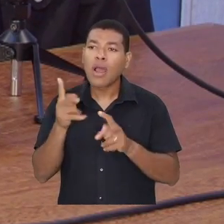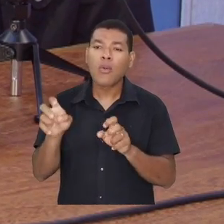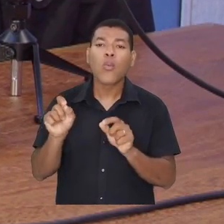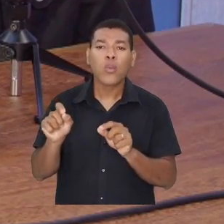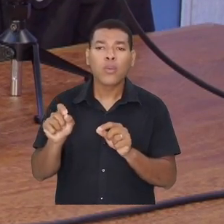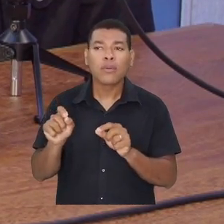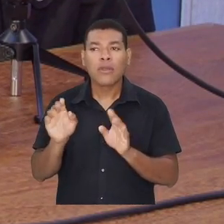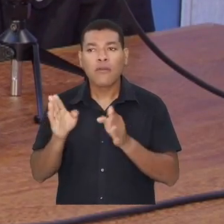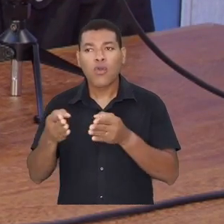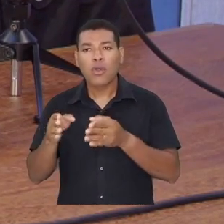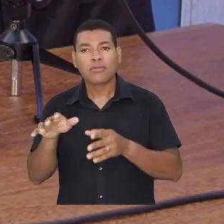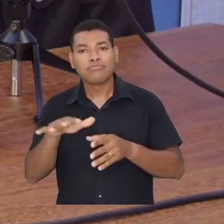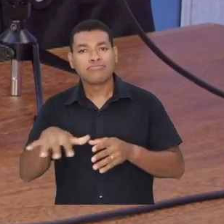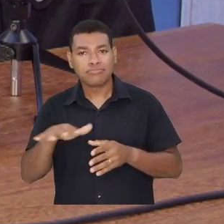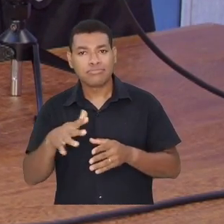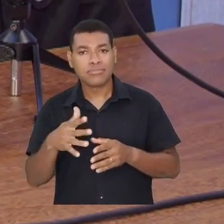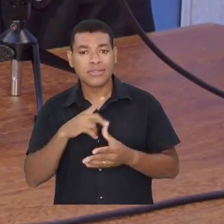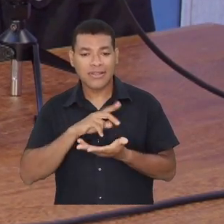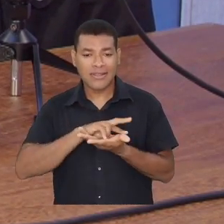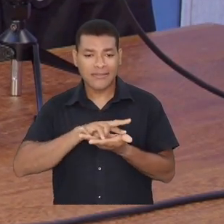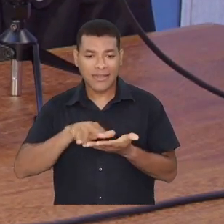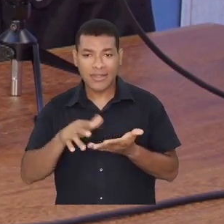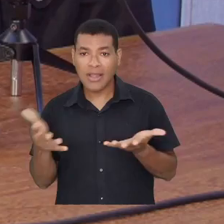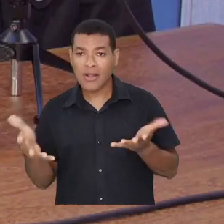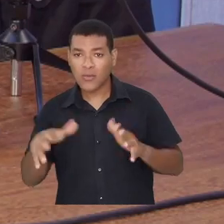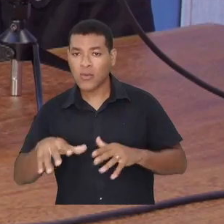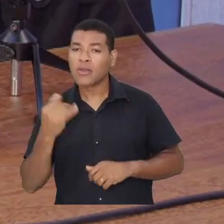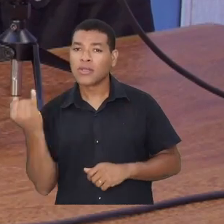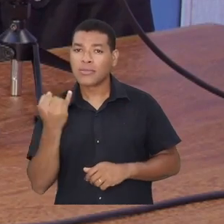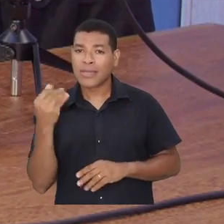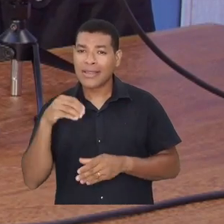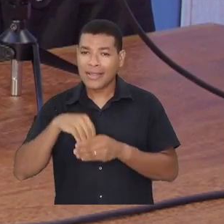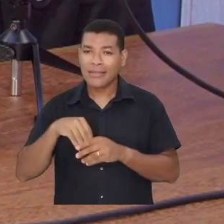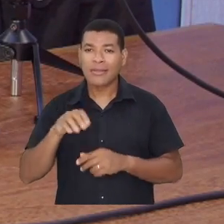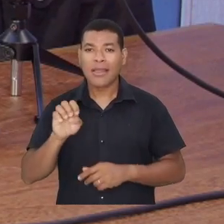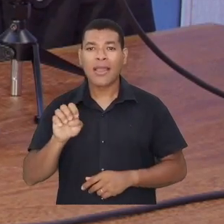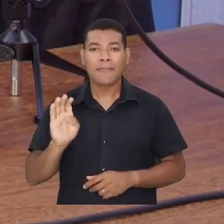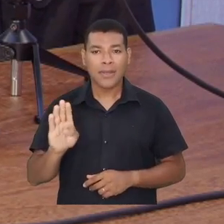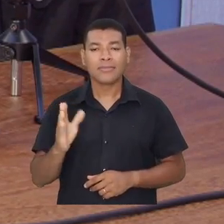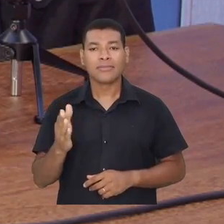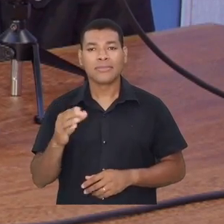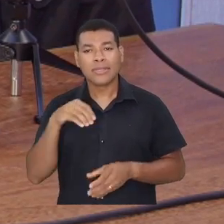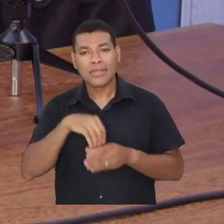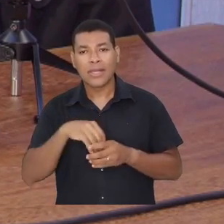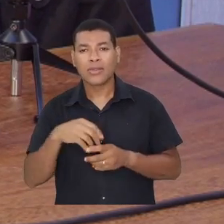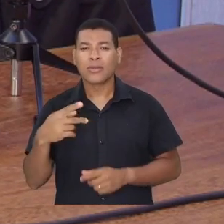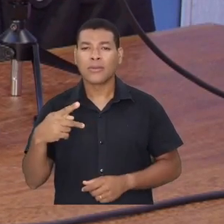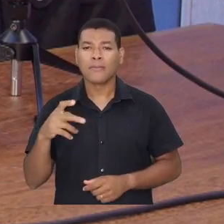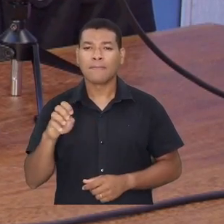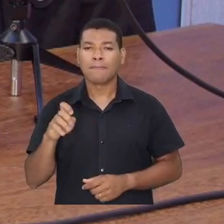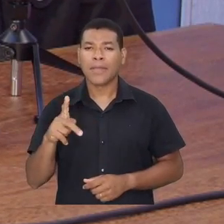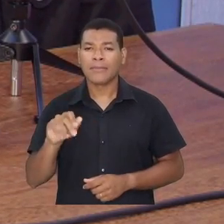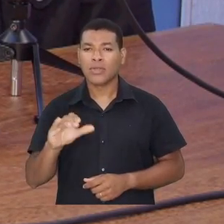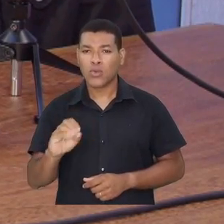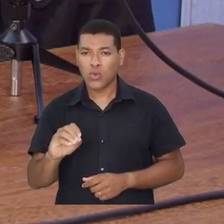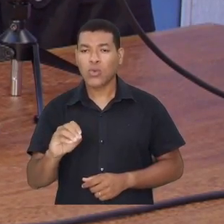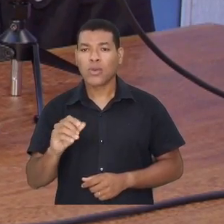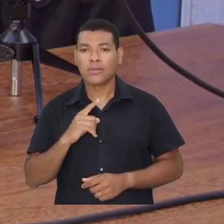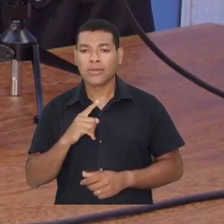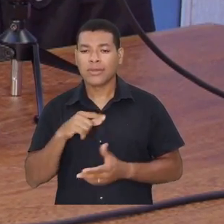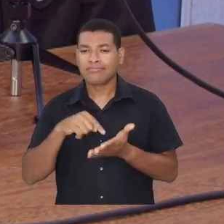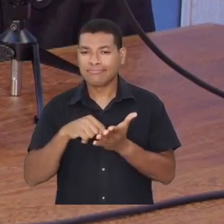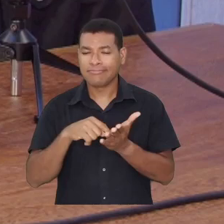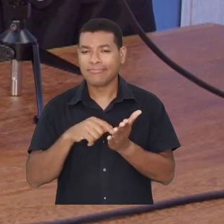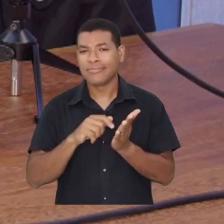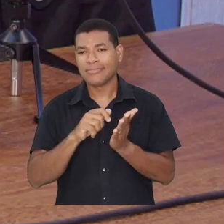direcionado àquele público. Então, diversidade e inclusão é fundamental dentro do plano de EB, dentro da PepsiCo, enfim, tá na nossa agenda de Pep